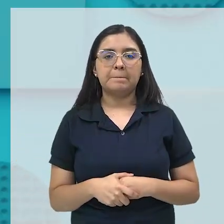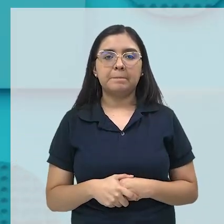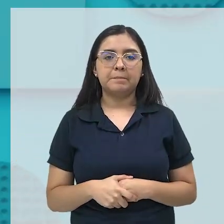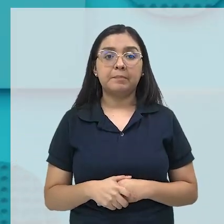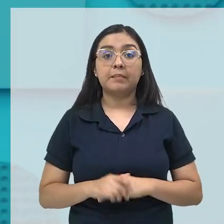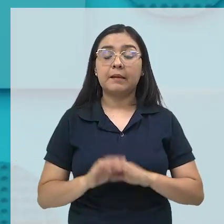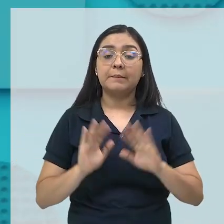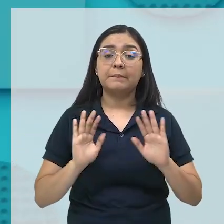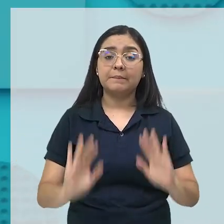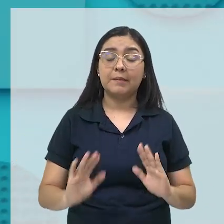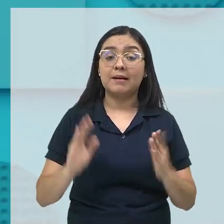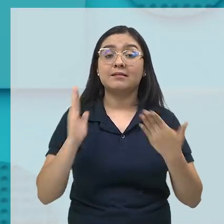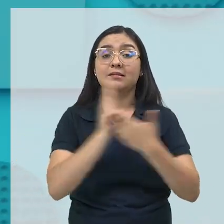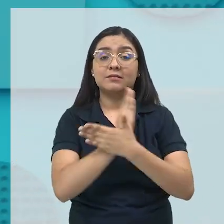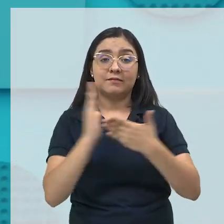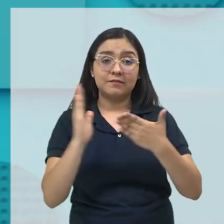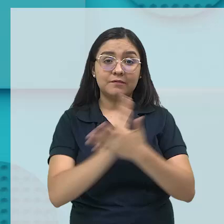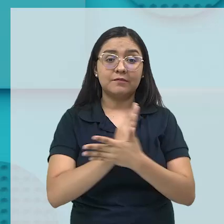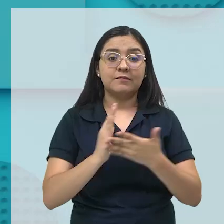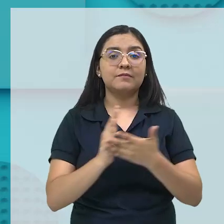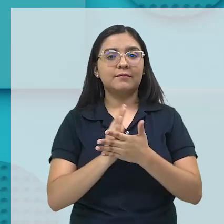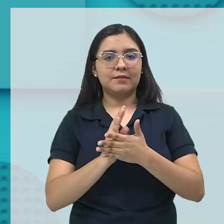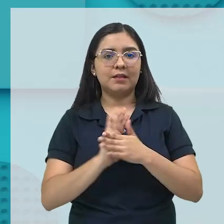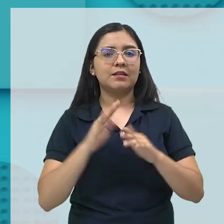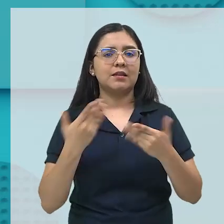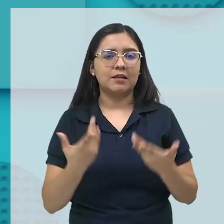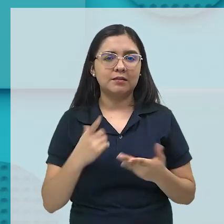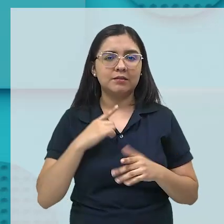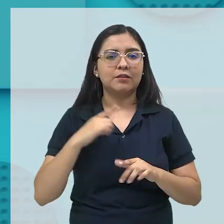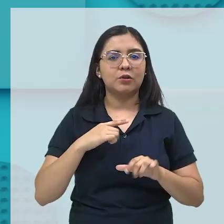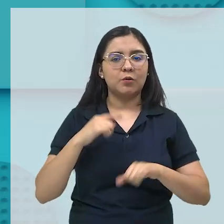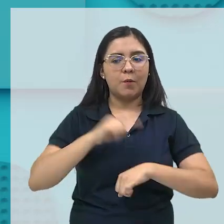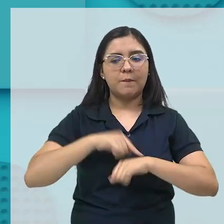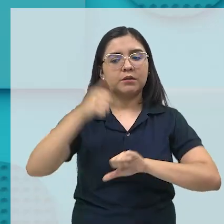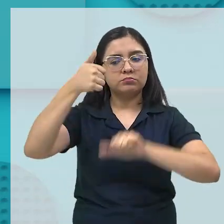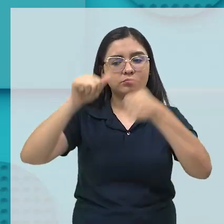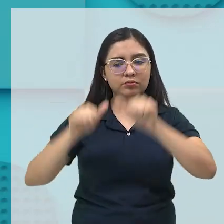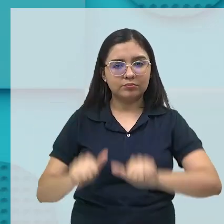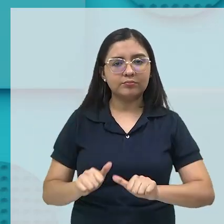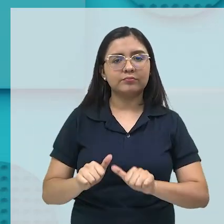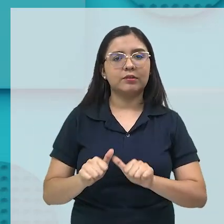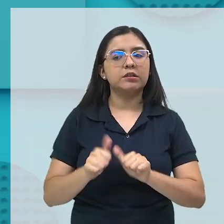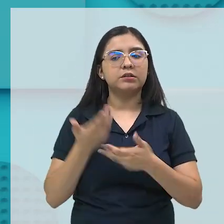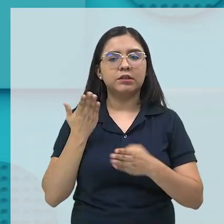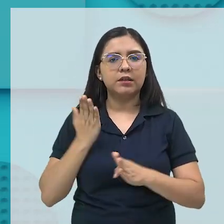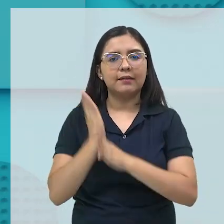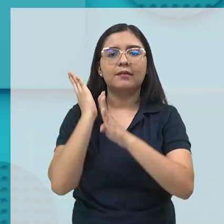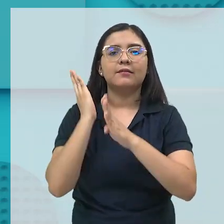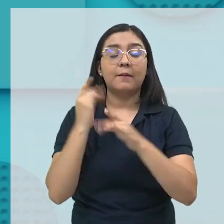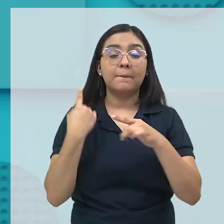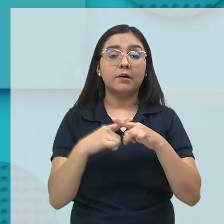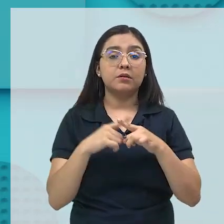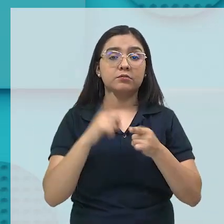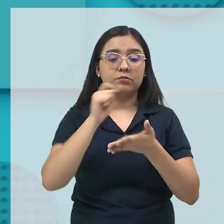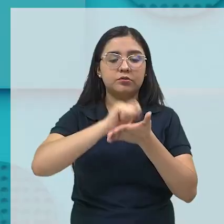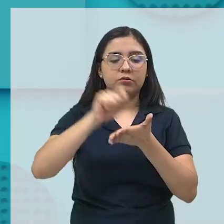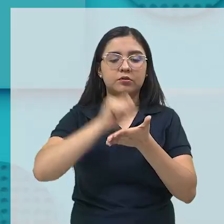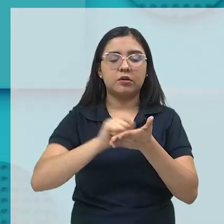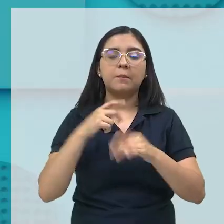diferenciada. Só que muitas vezes era identificado no processo de censura, porque eles escreviam essas músicas